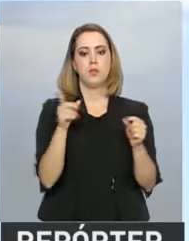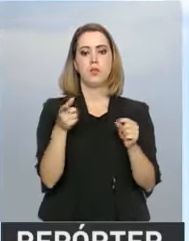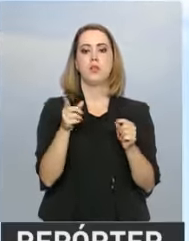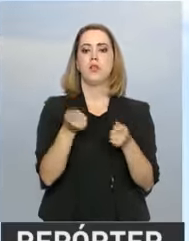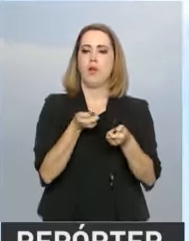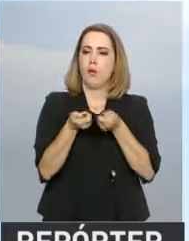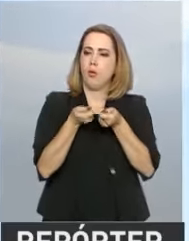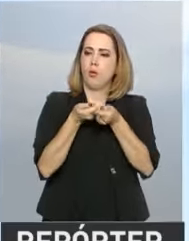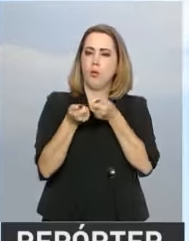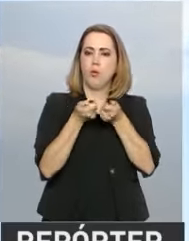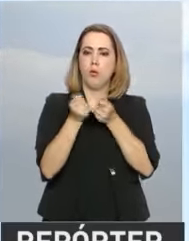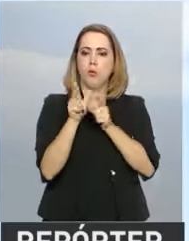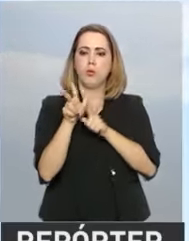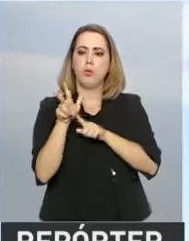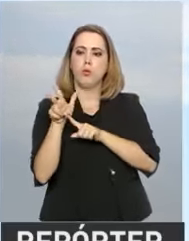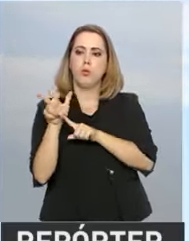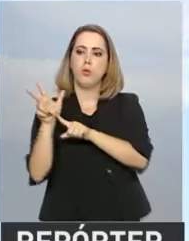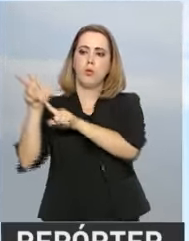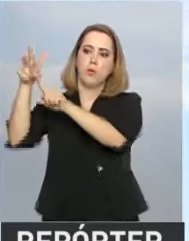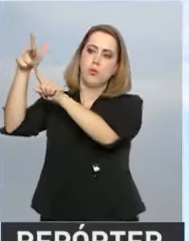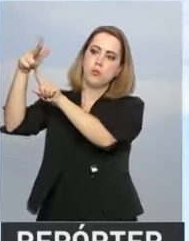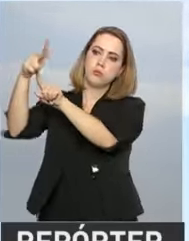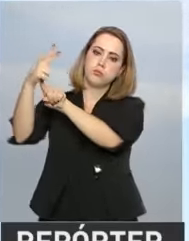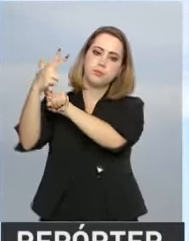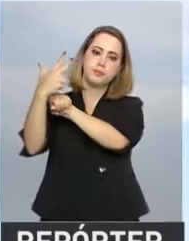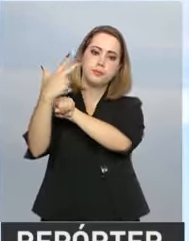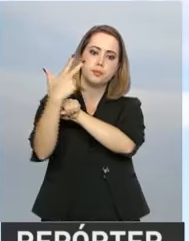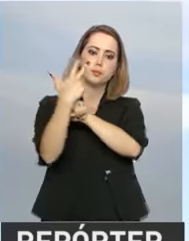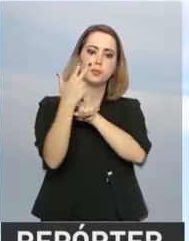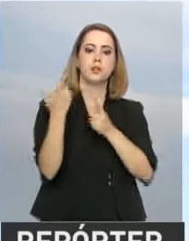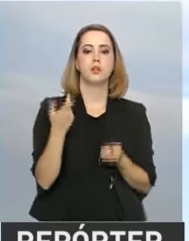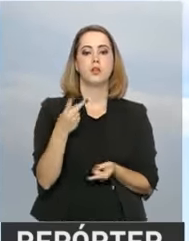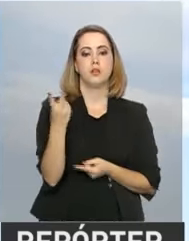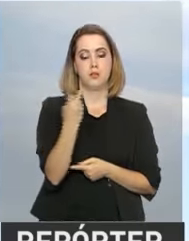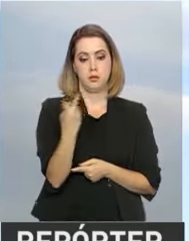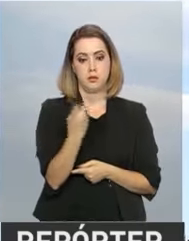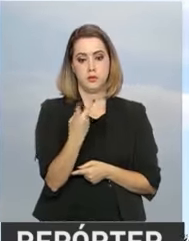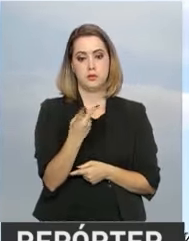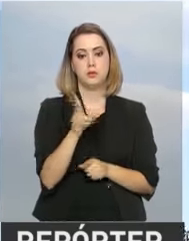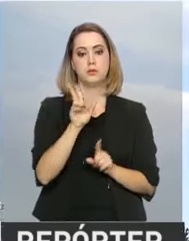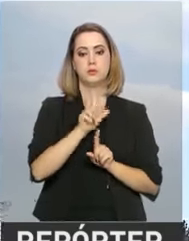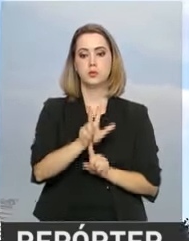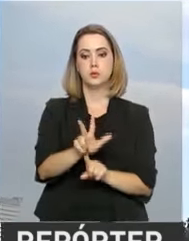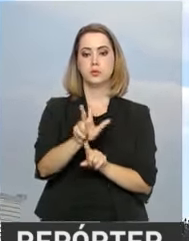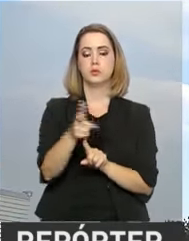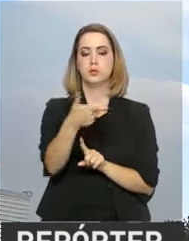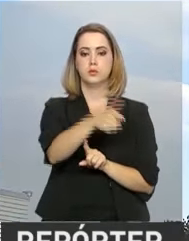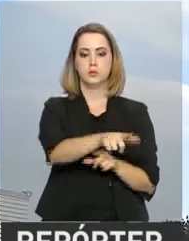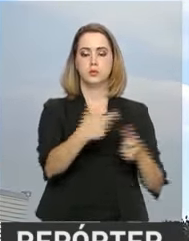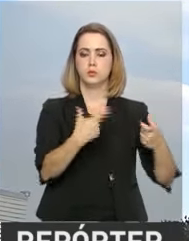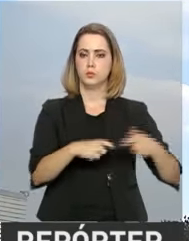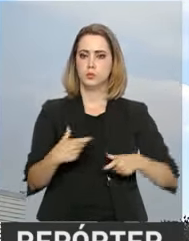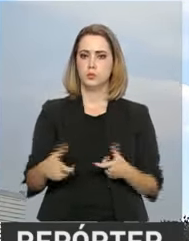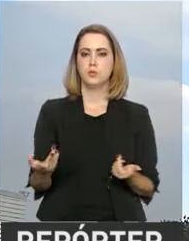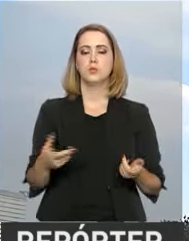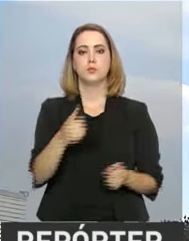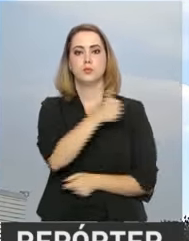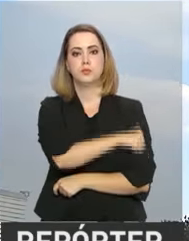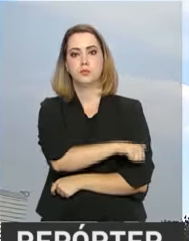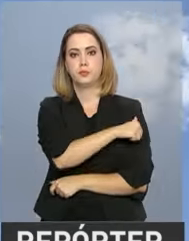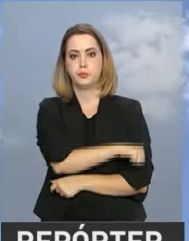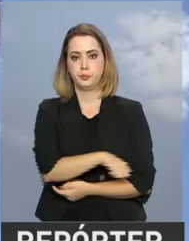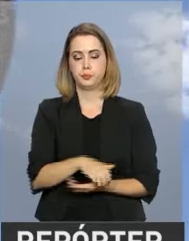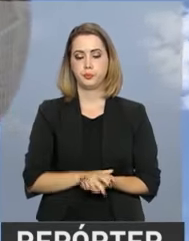controlar a posição do satélite no espaço uma segunda antena auxiliar foi montada em outro centro de operações no Rio de